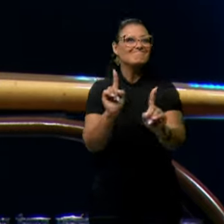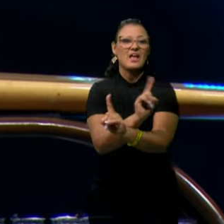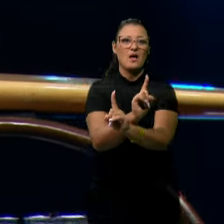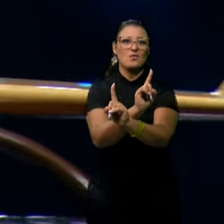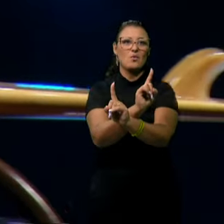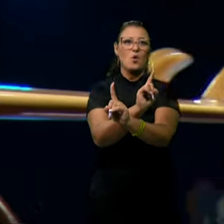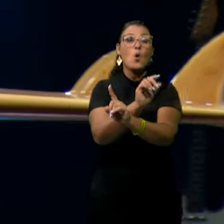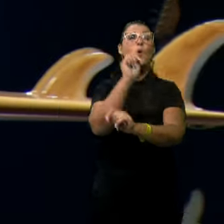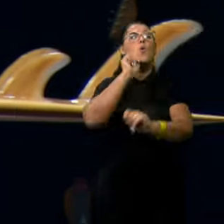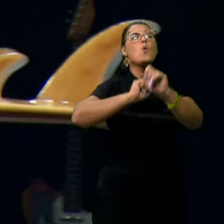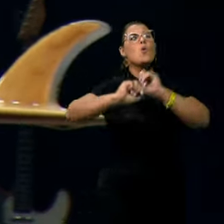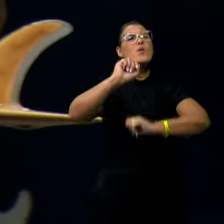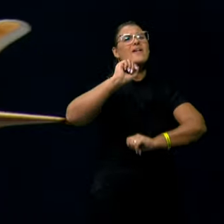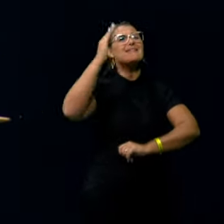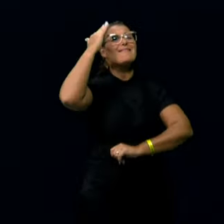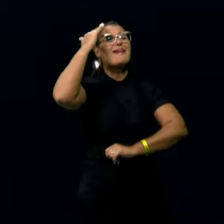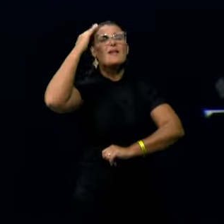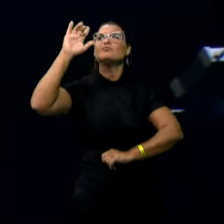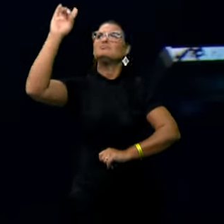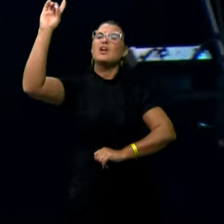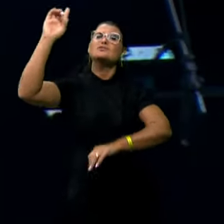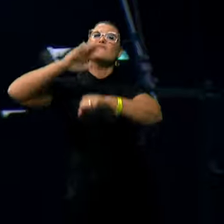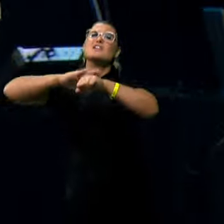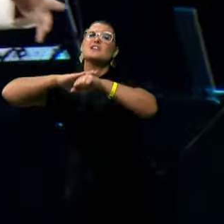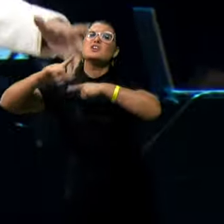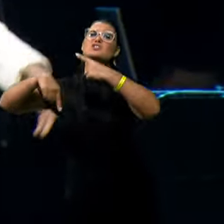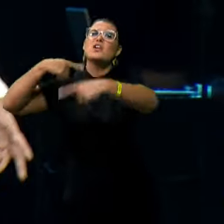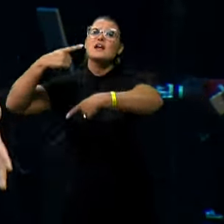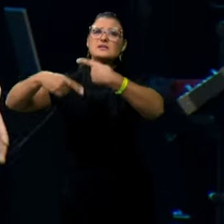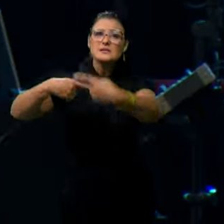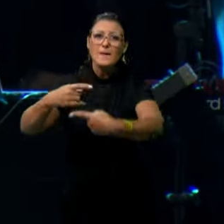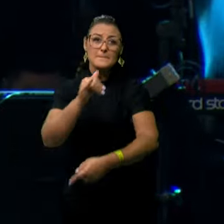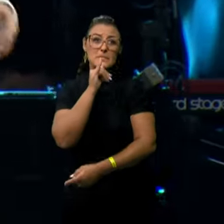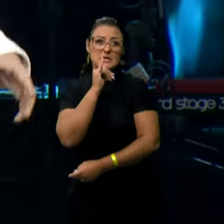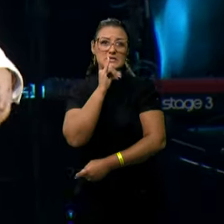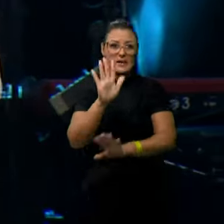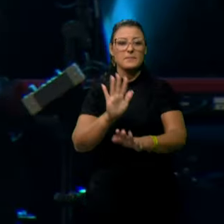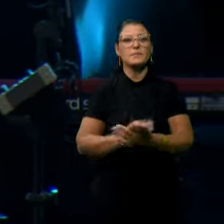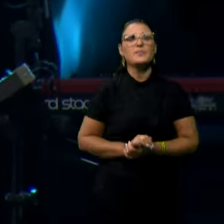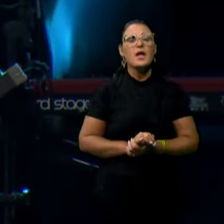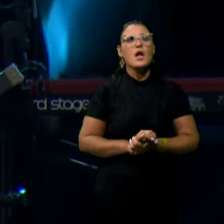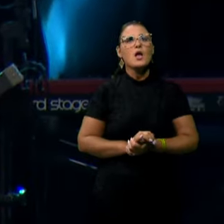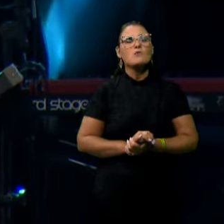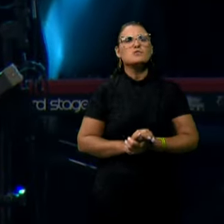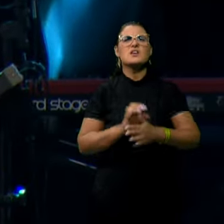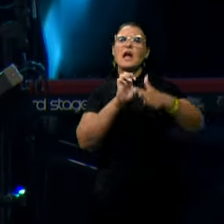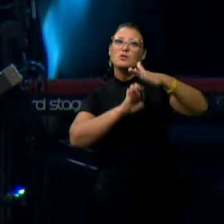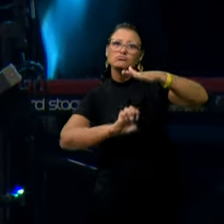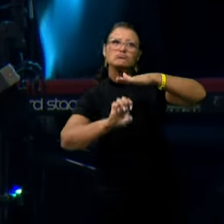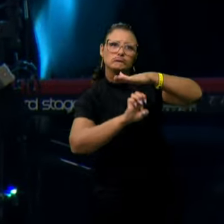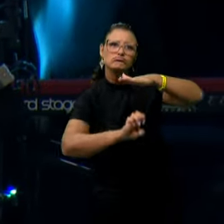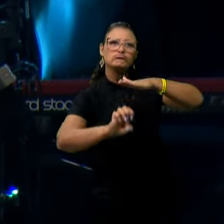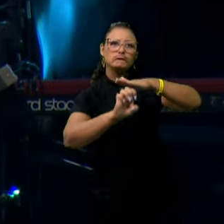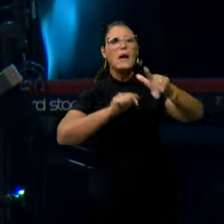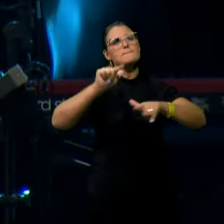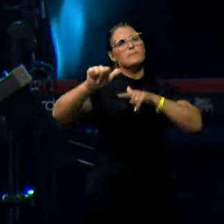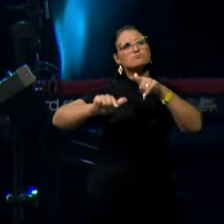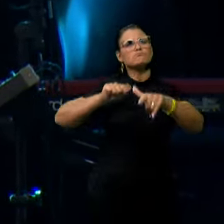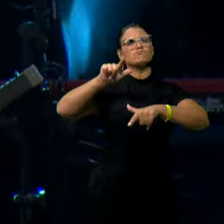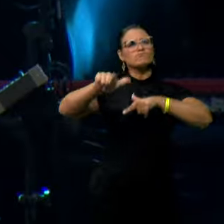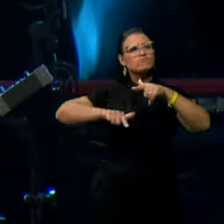se você vem coisas por exemplo Ah você está no imprensa está lutando trabalhando ali